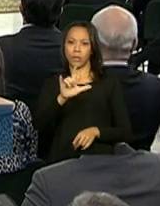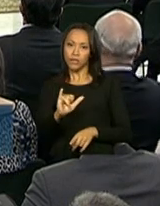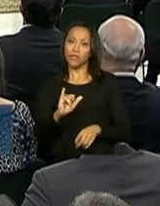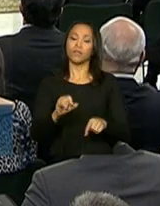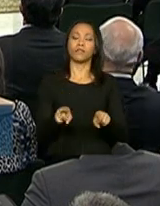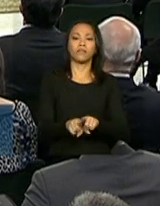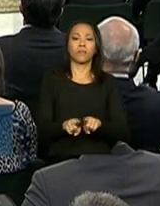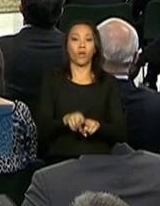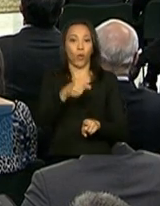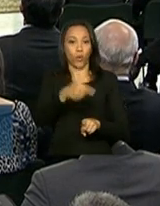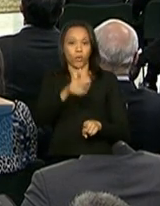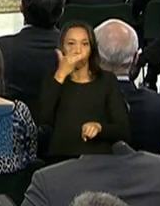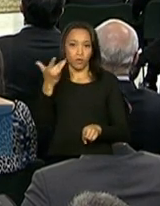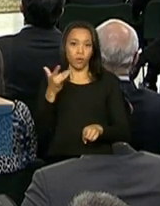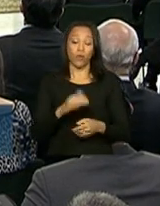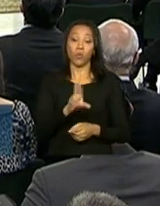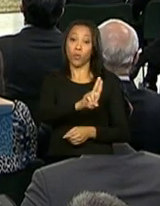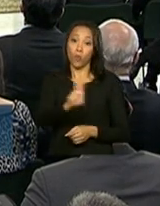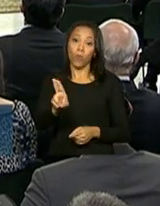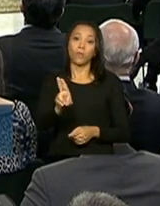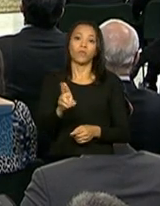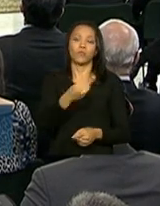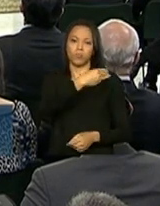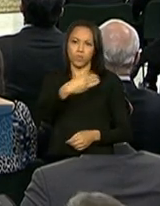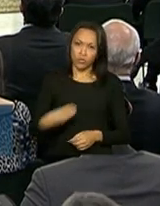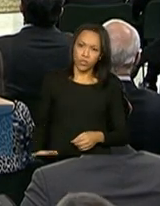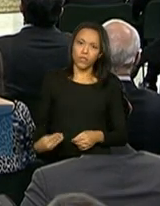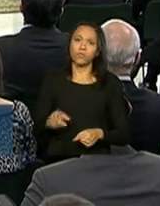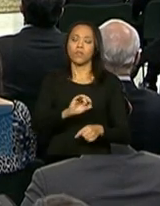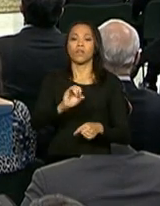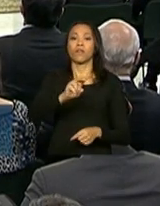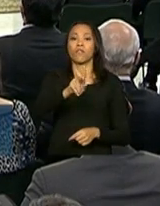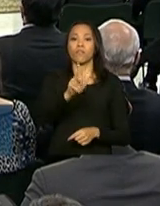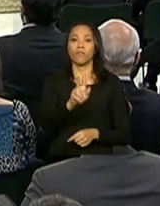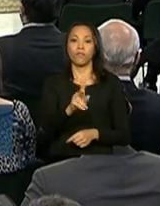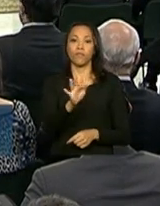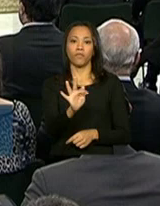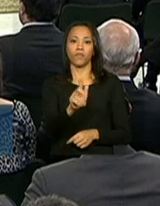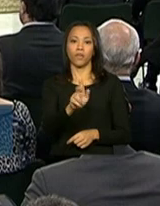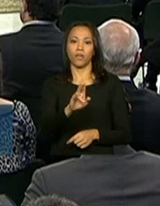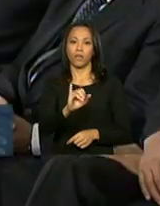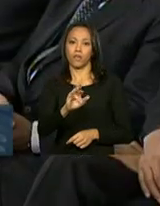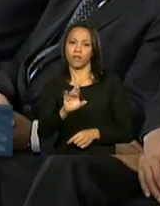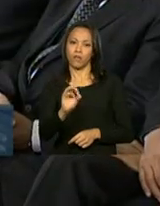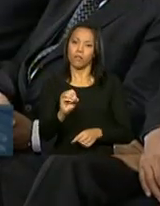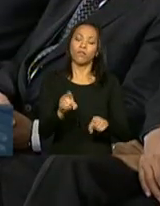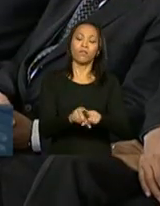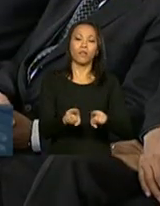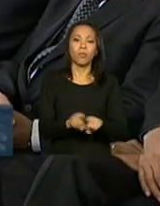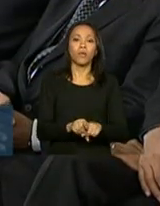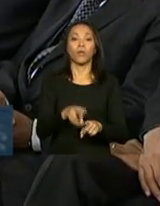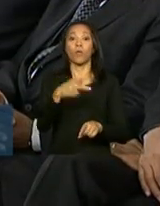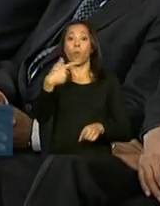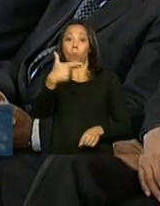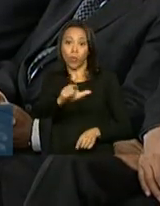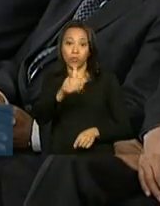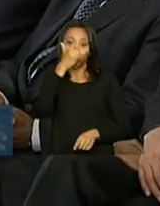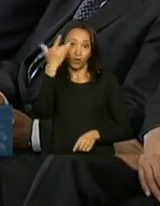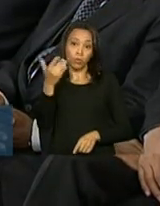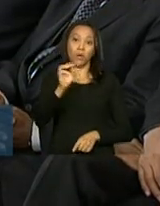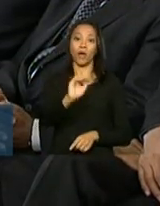nome do ministro das Relações Exteriores, chanceler Figueiredo, em nome do ministro Celso Amorim,